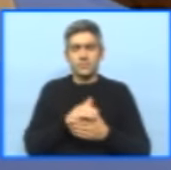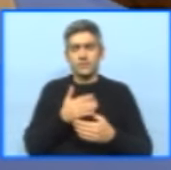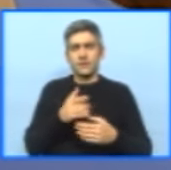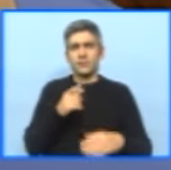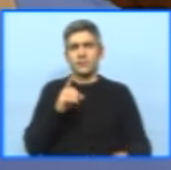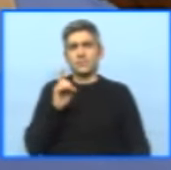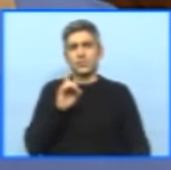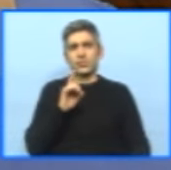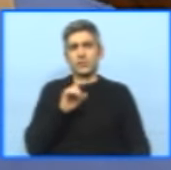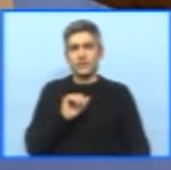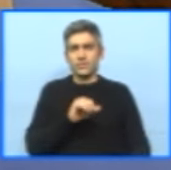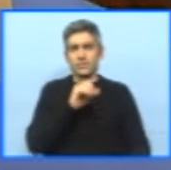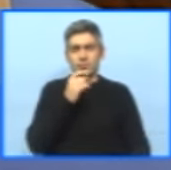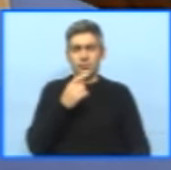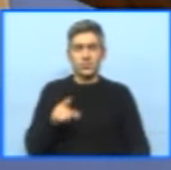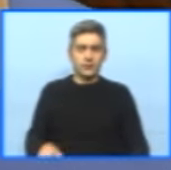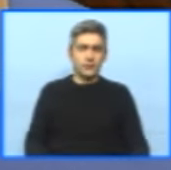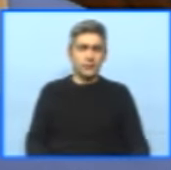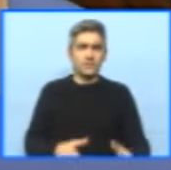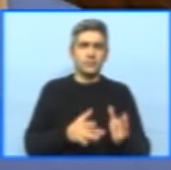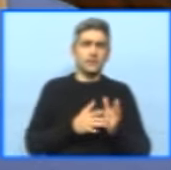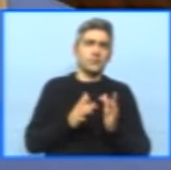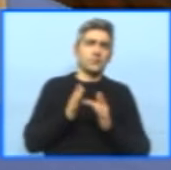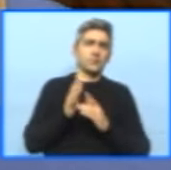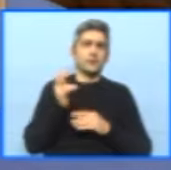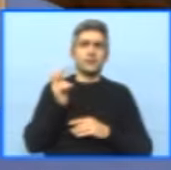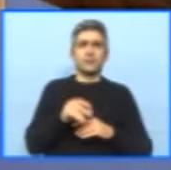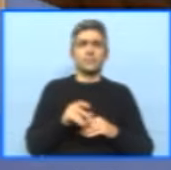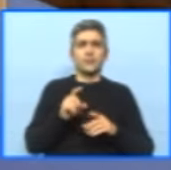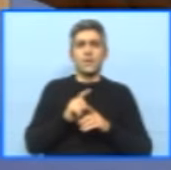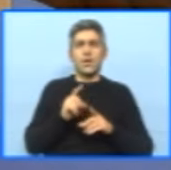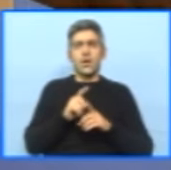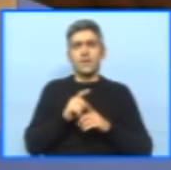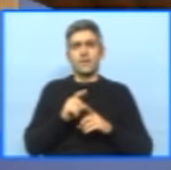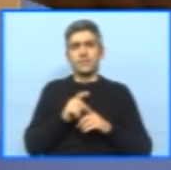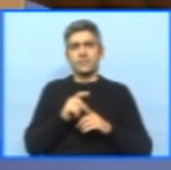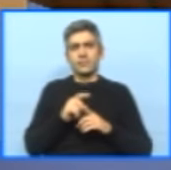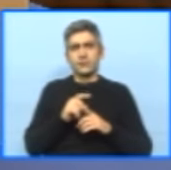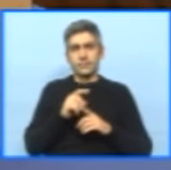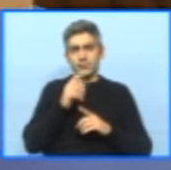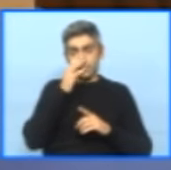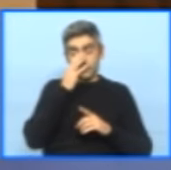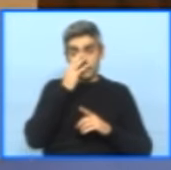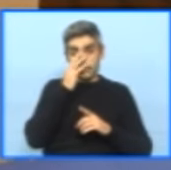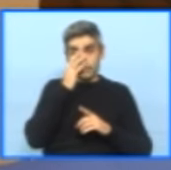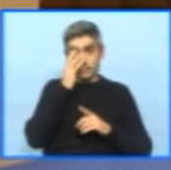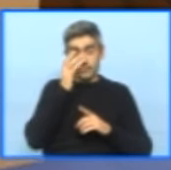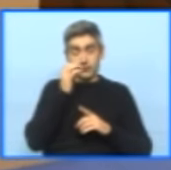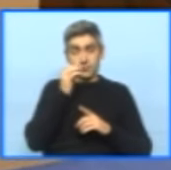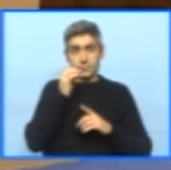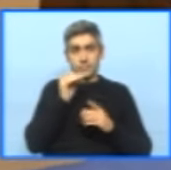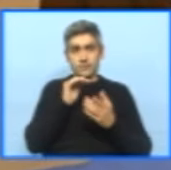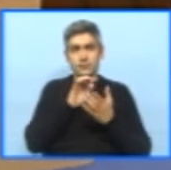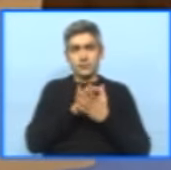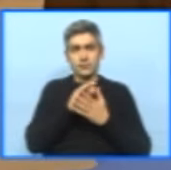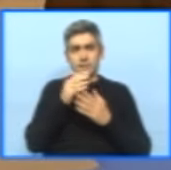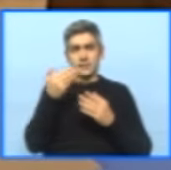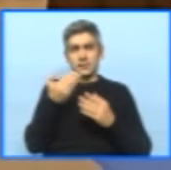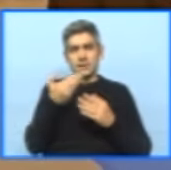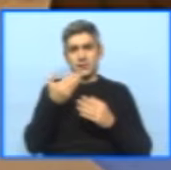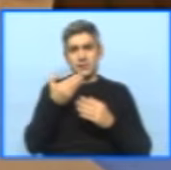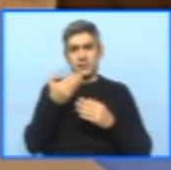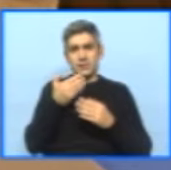te pertence. E Jesus aparece como o candidato, digamos assim, a marido, o esposo, o 7º,